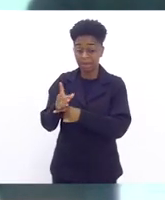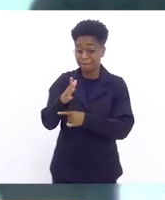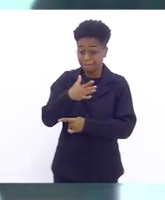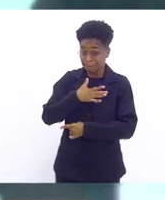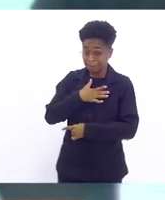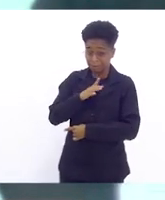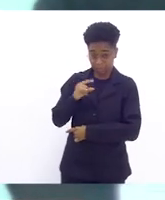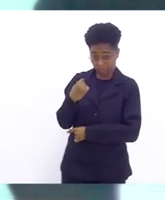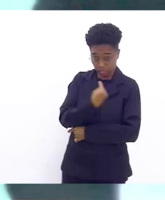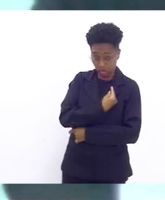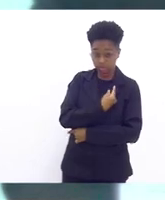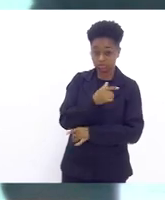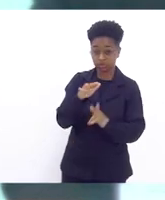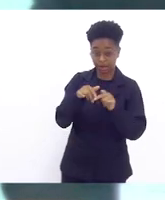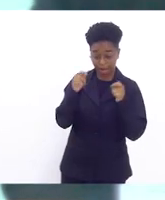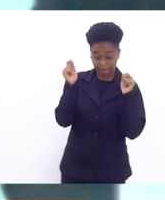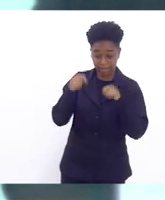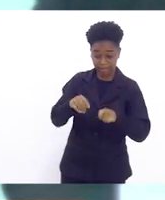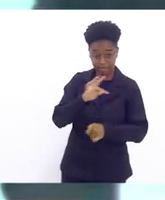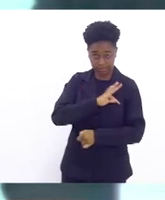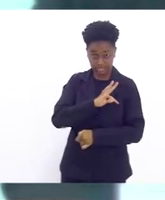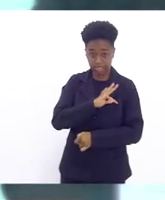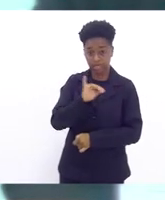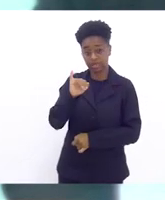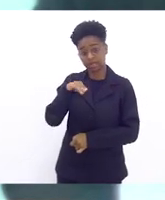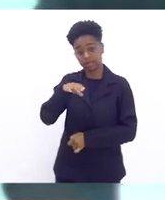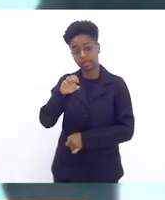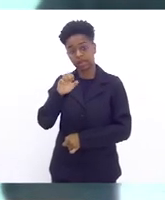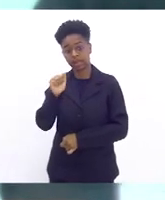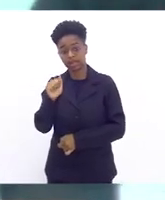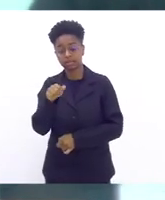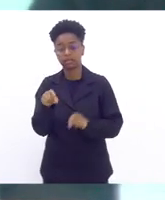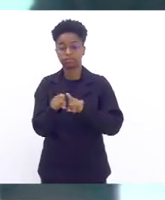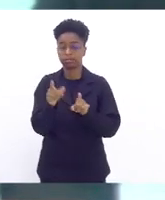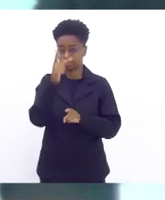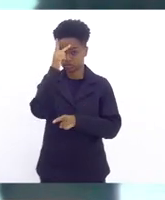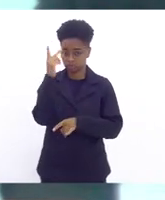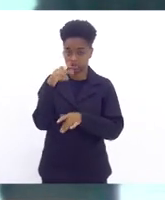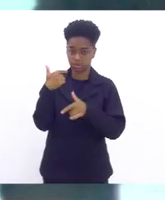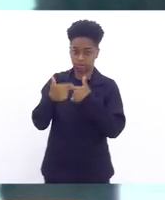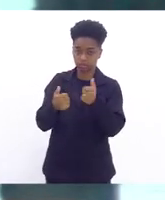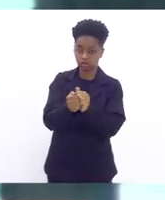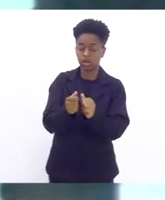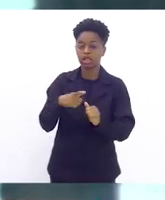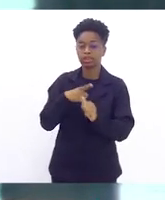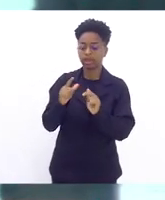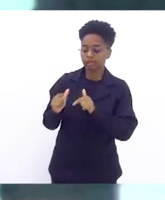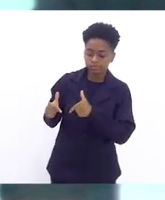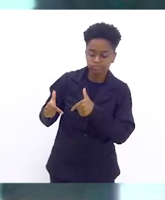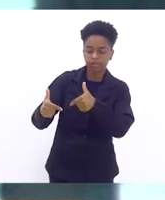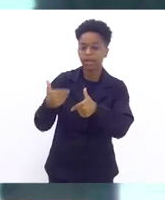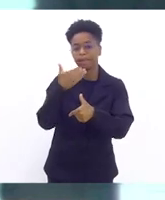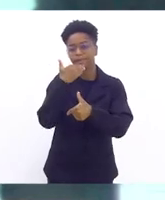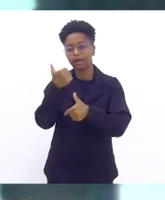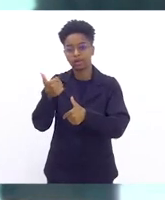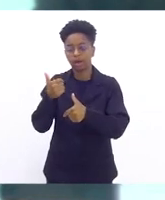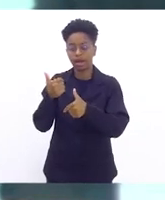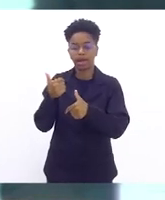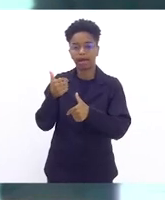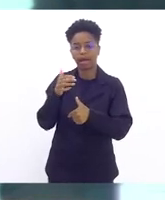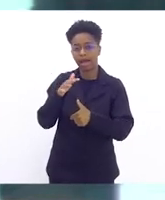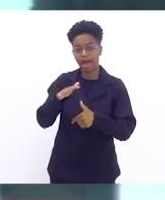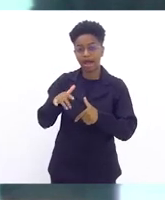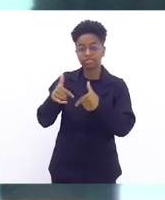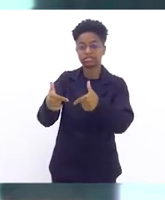pela pela capacidade técnica do ideia do colaboradores do Inea a gente tem mais efetividade nesse tipo de ação e